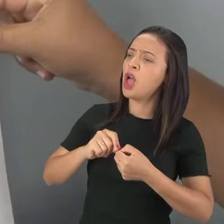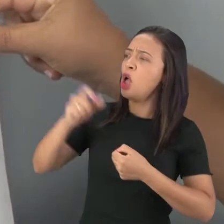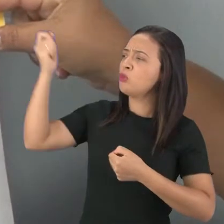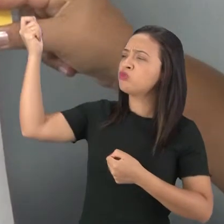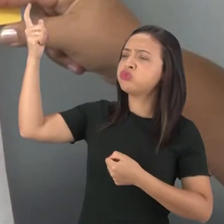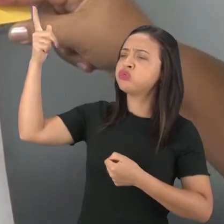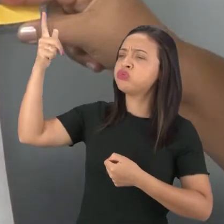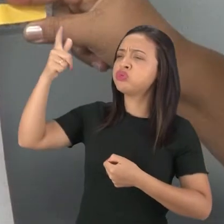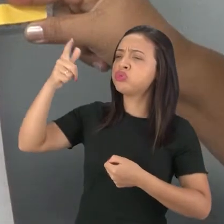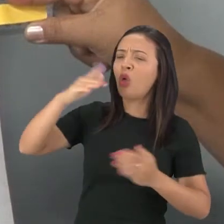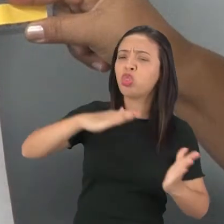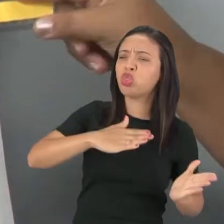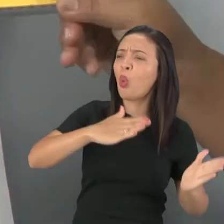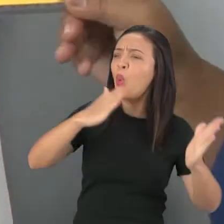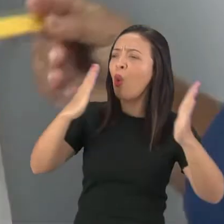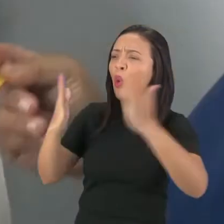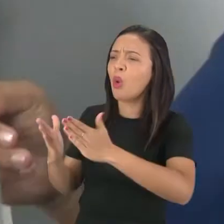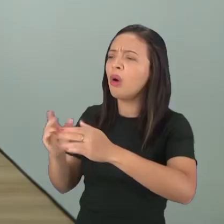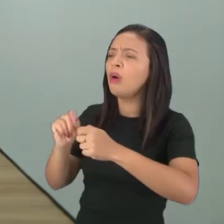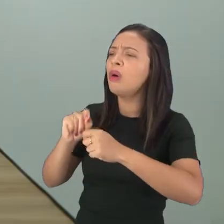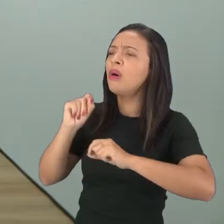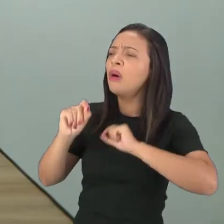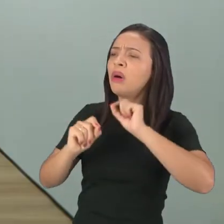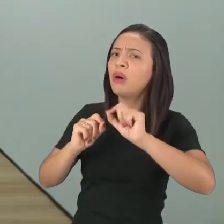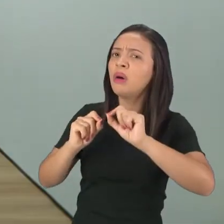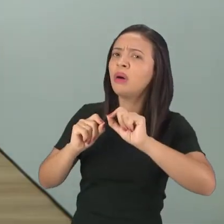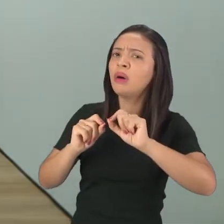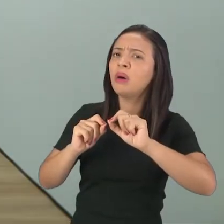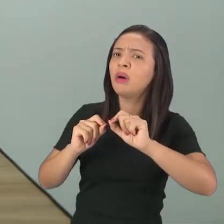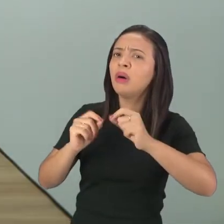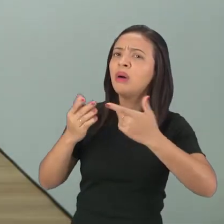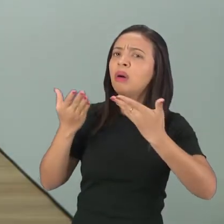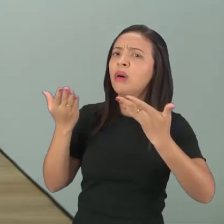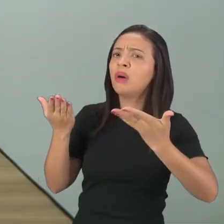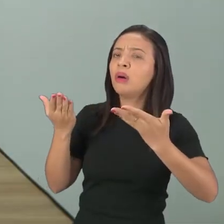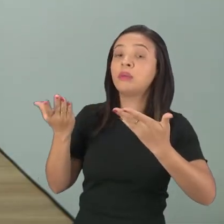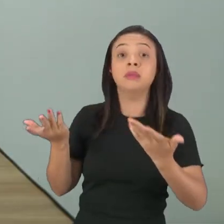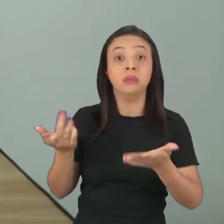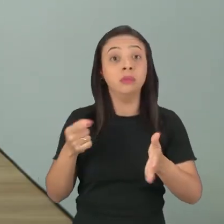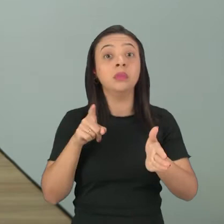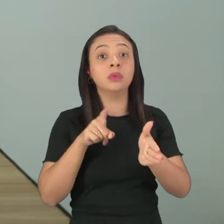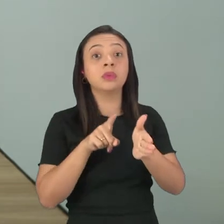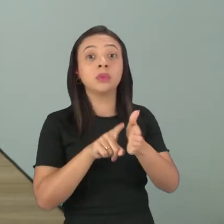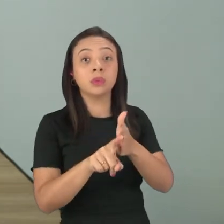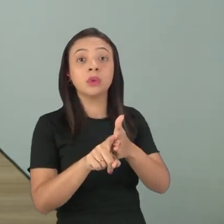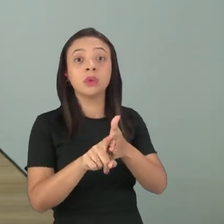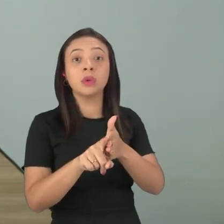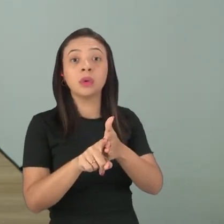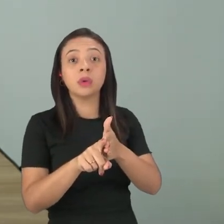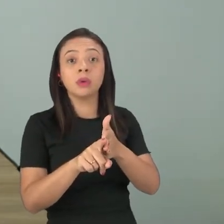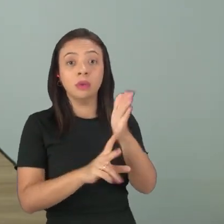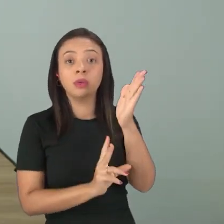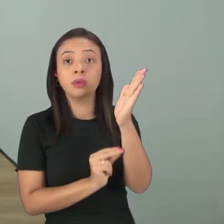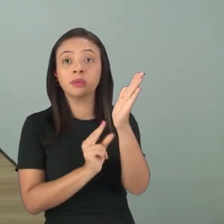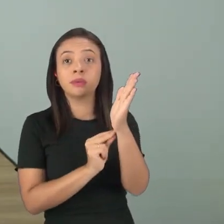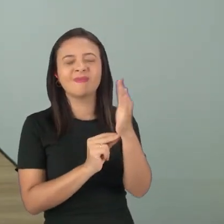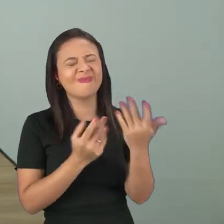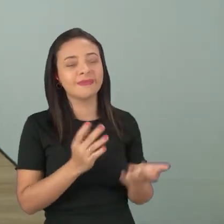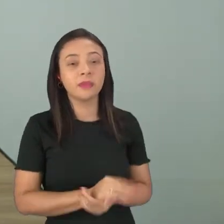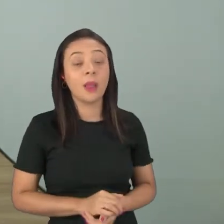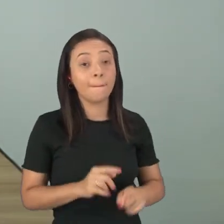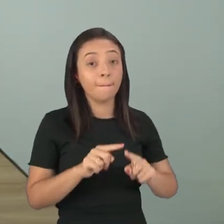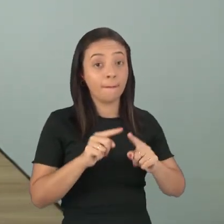todo o verão foi isso que ela perguntou a cigarro mas esse